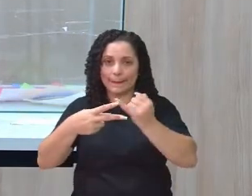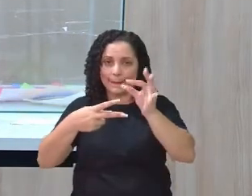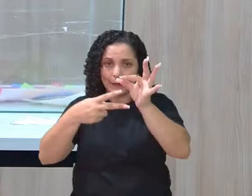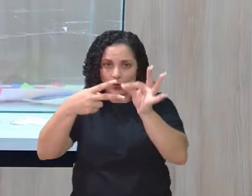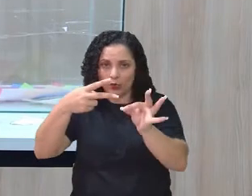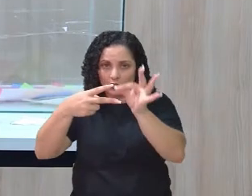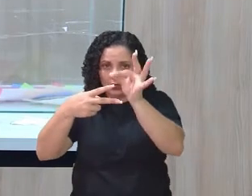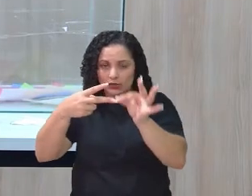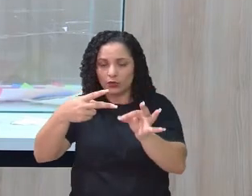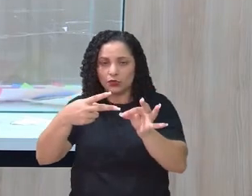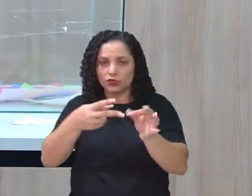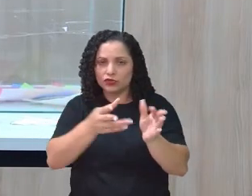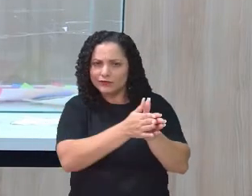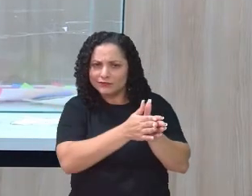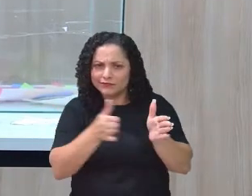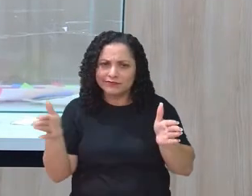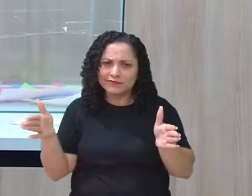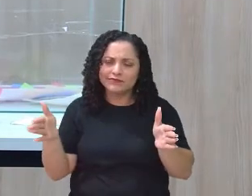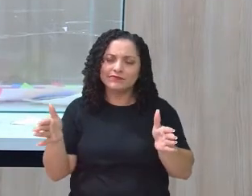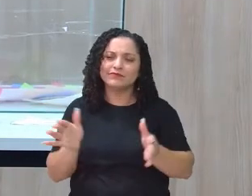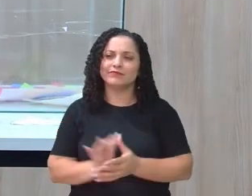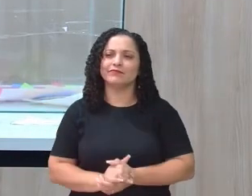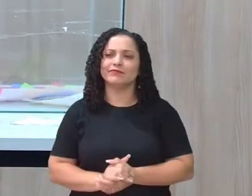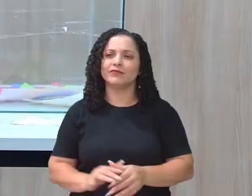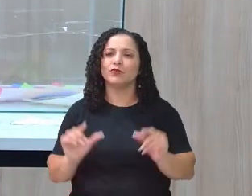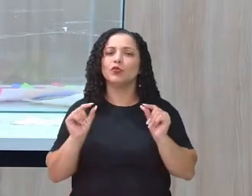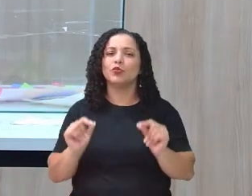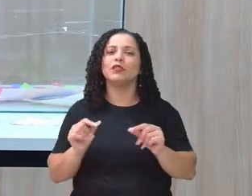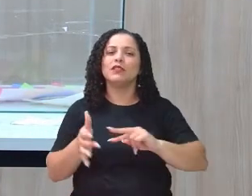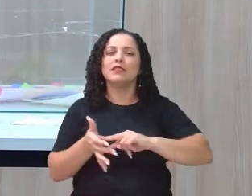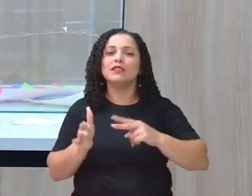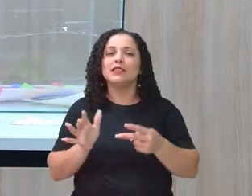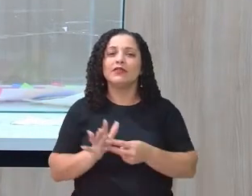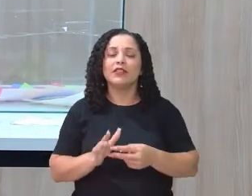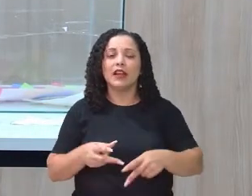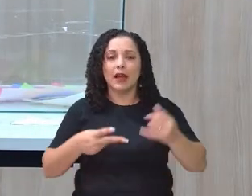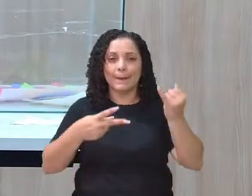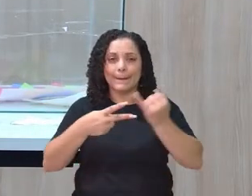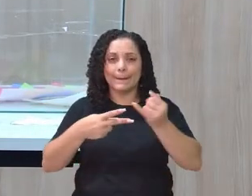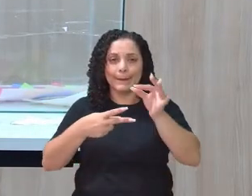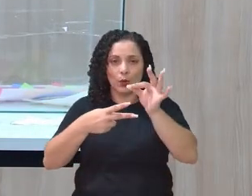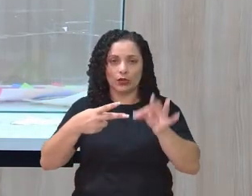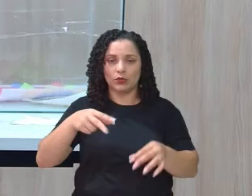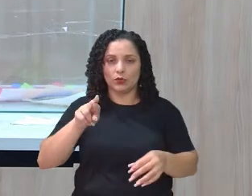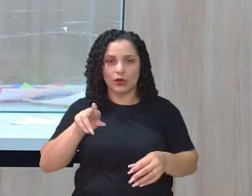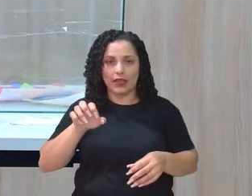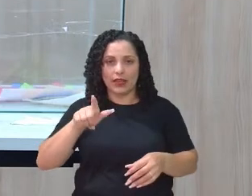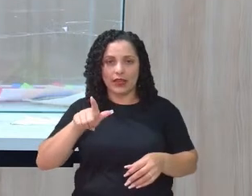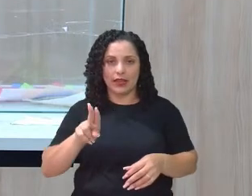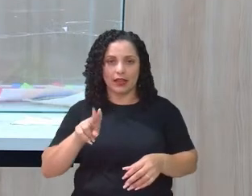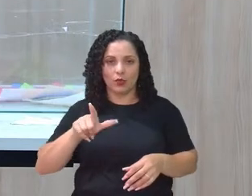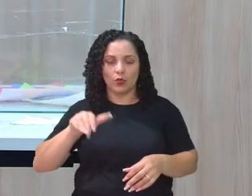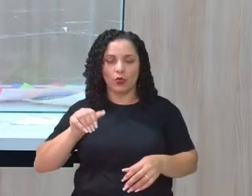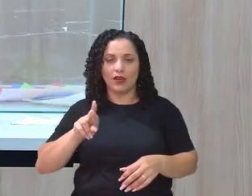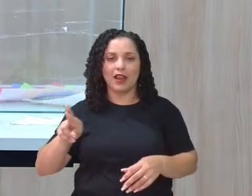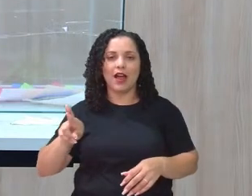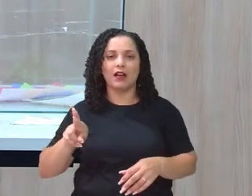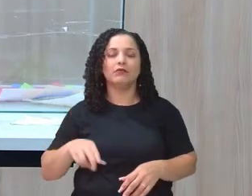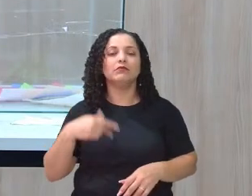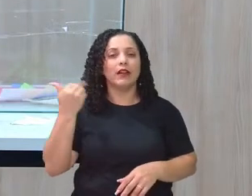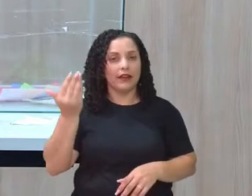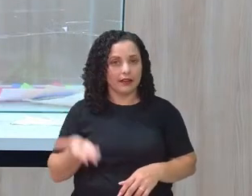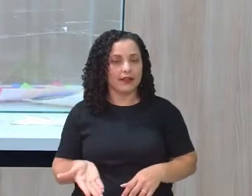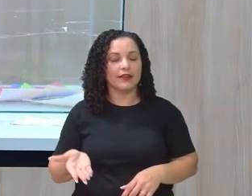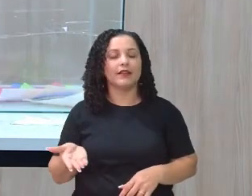aí, regular, certo? Então, o que significa um polígono regular? Polígono regular são todos os polígonos